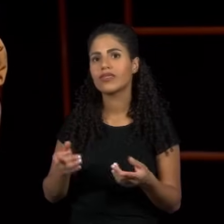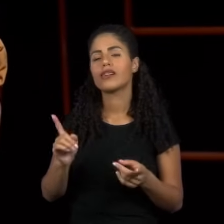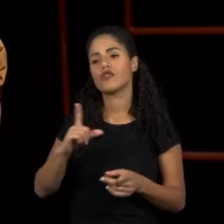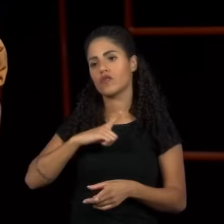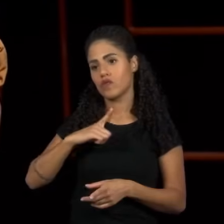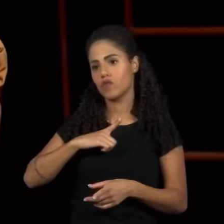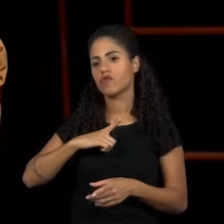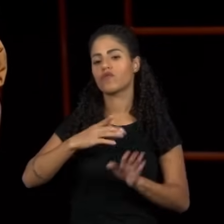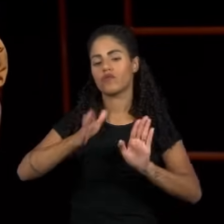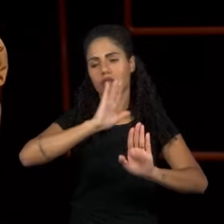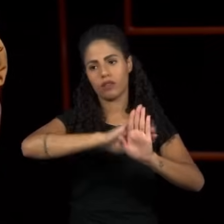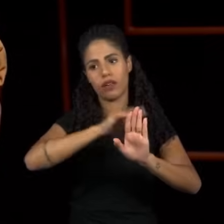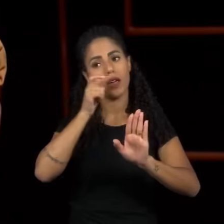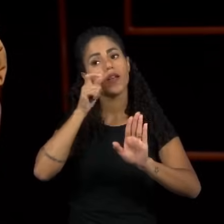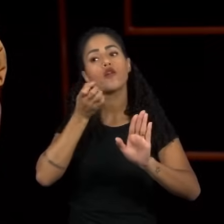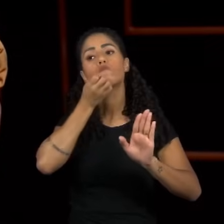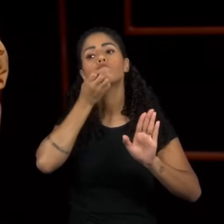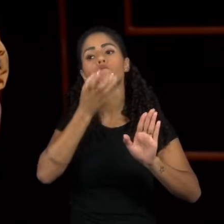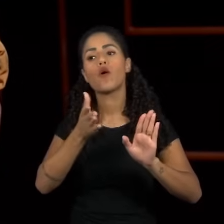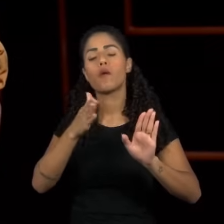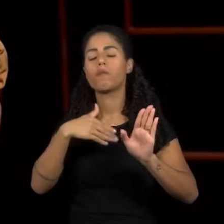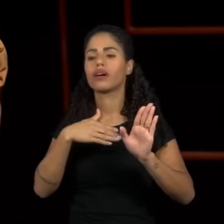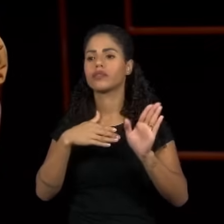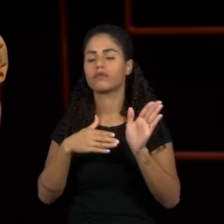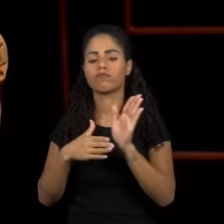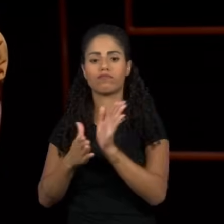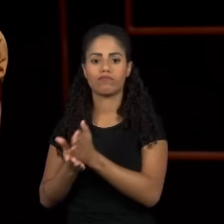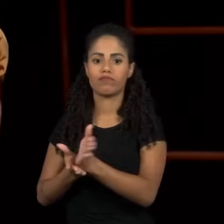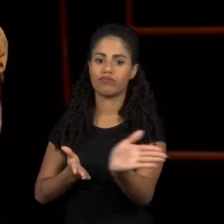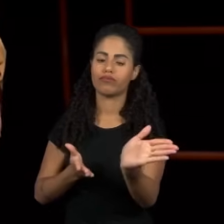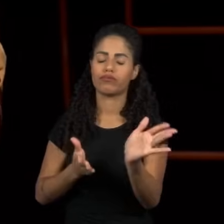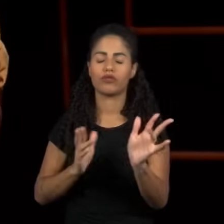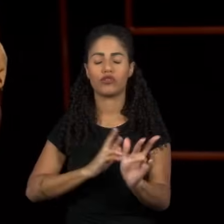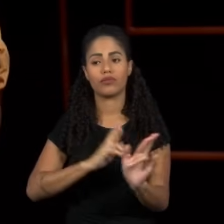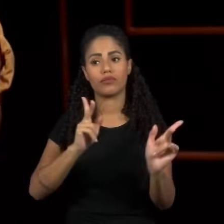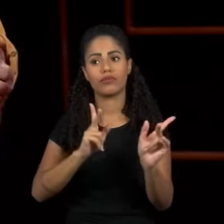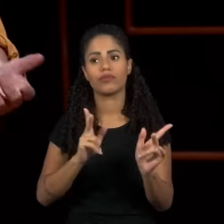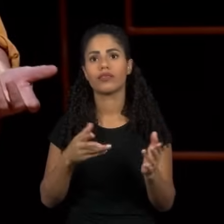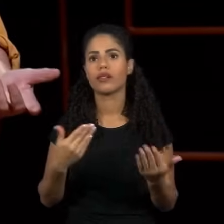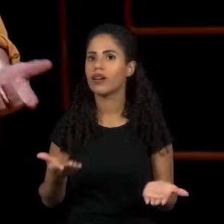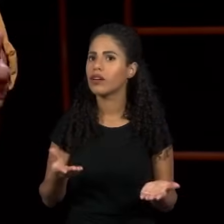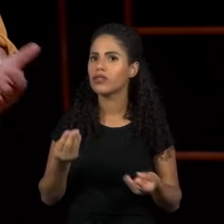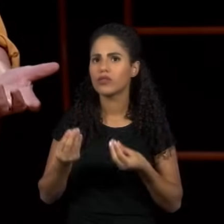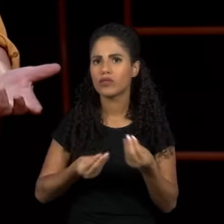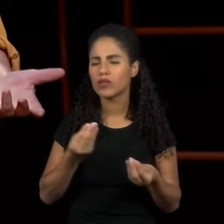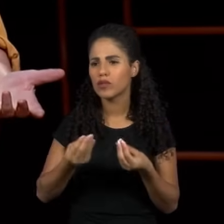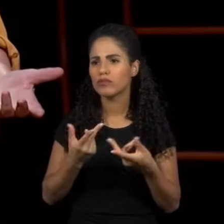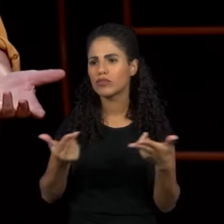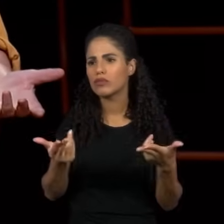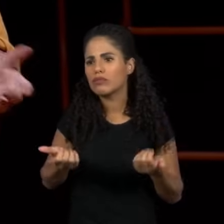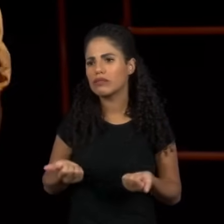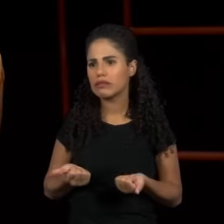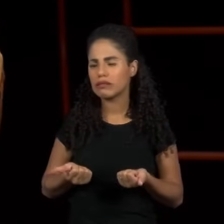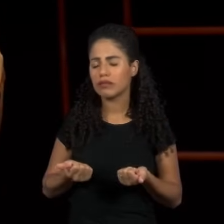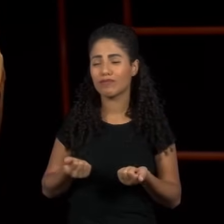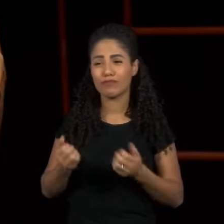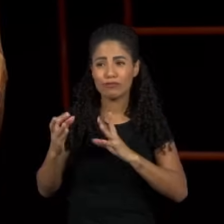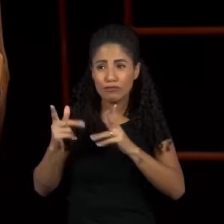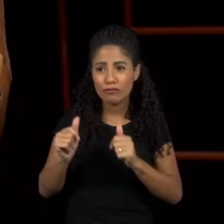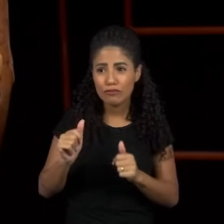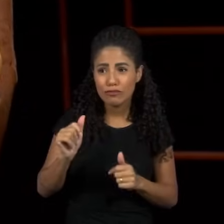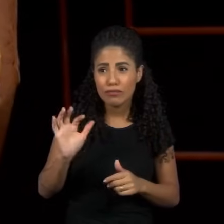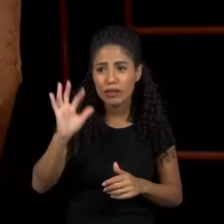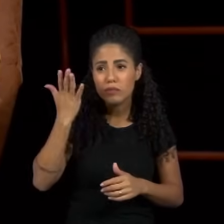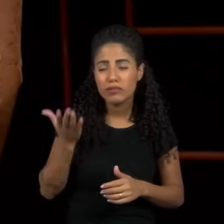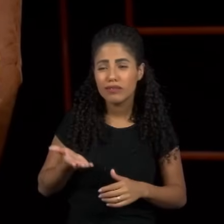boas intenções, mas descambou para uma coisa horrível, um mercado, né? Mercado total, da boca